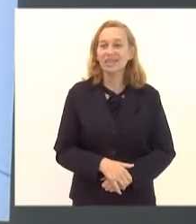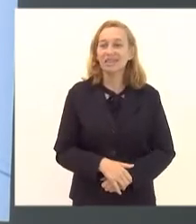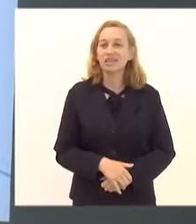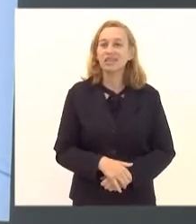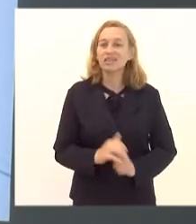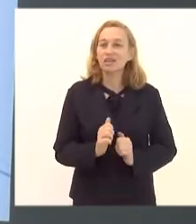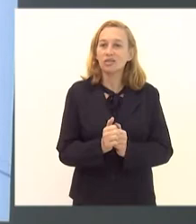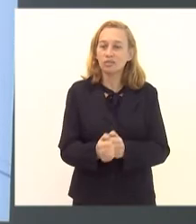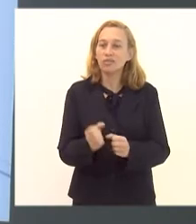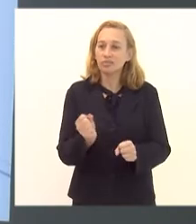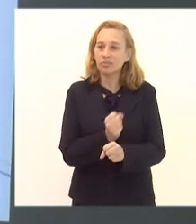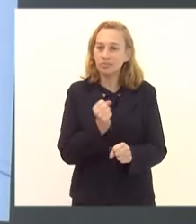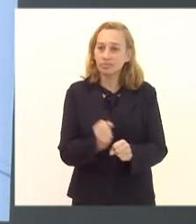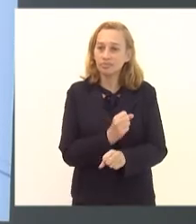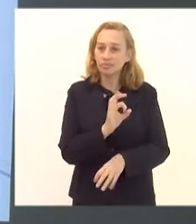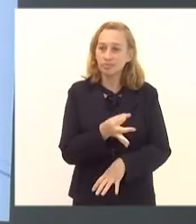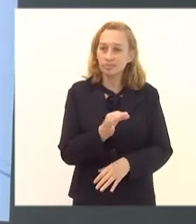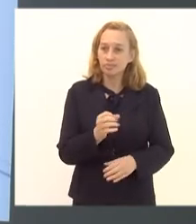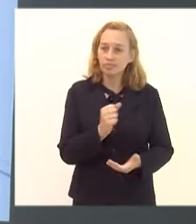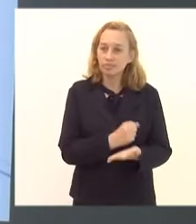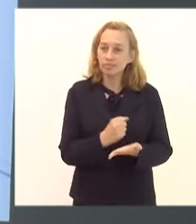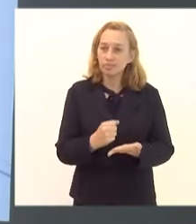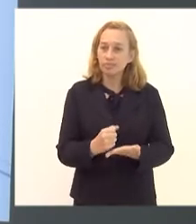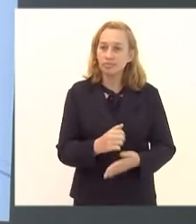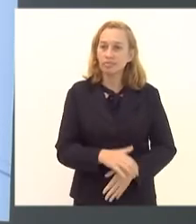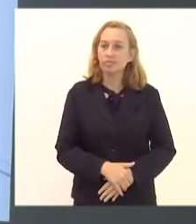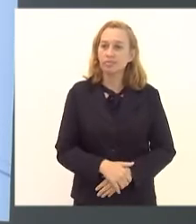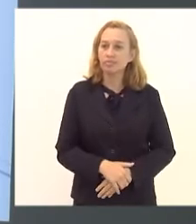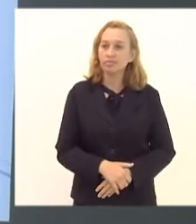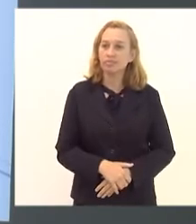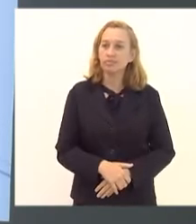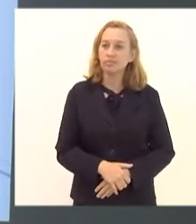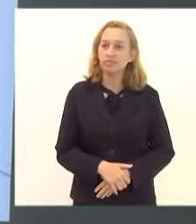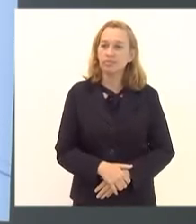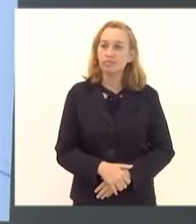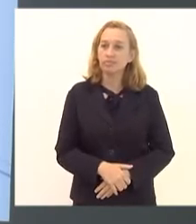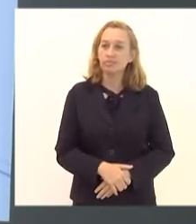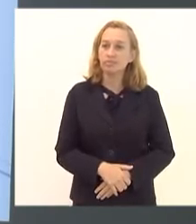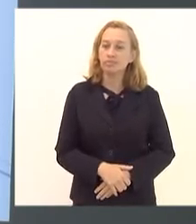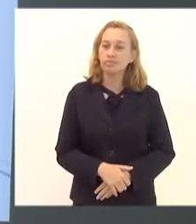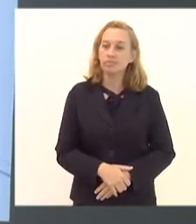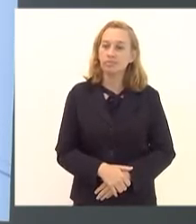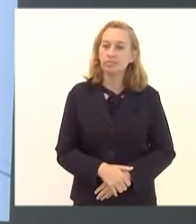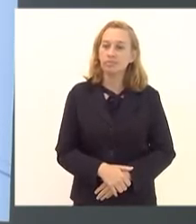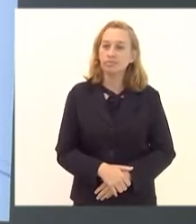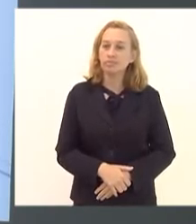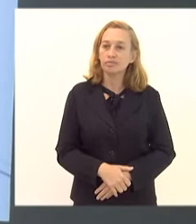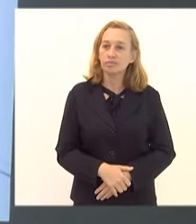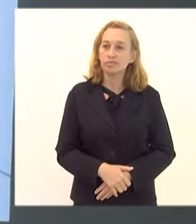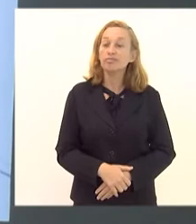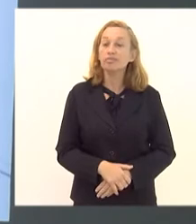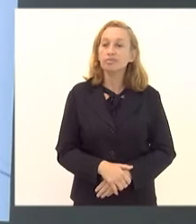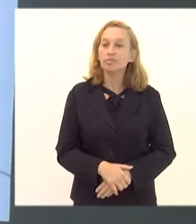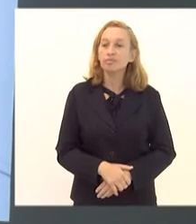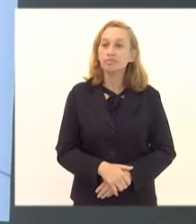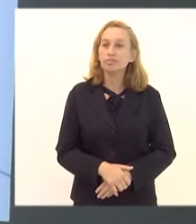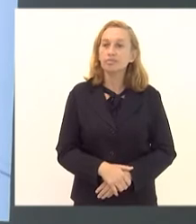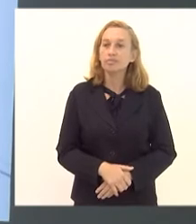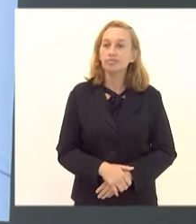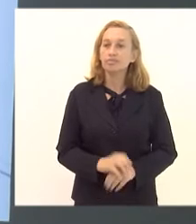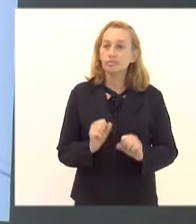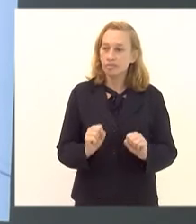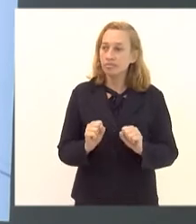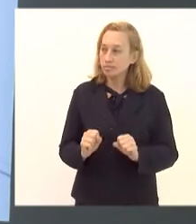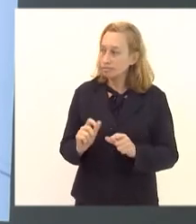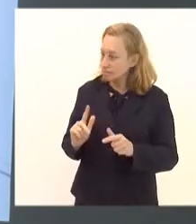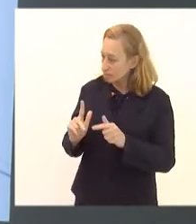acompanha diretamente esses contratos. E pode me interromper